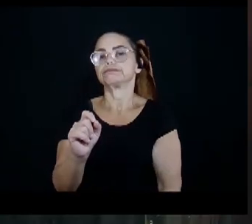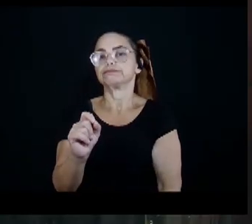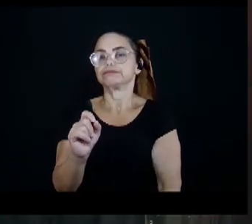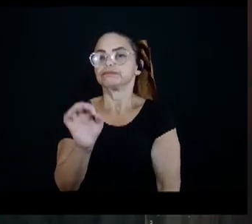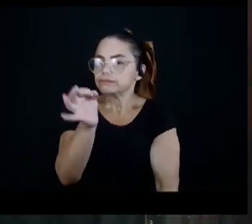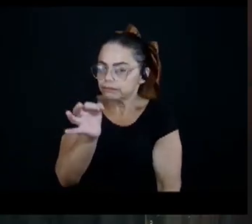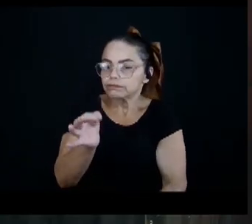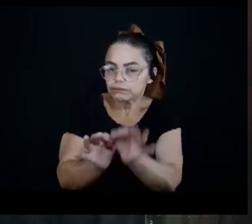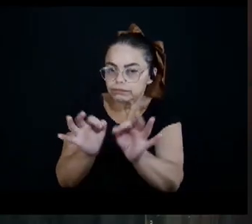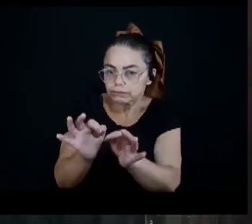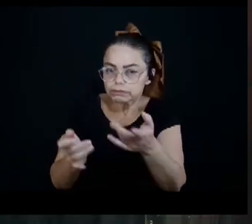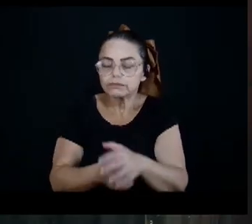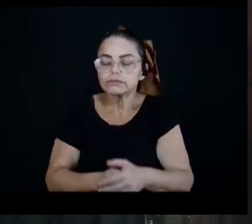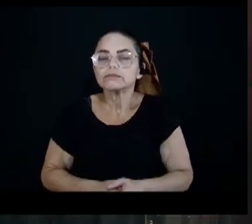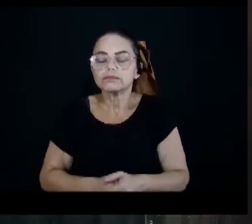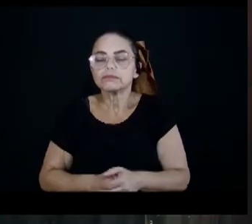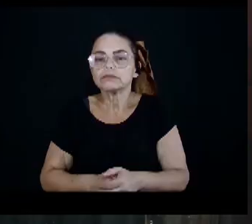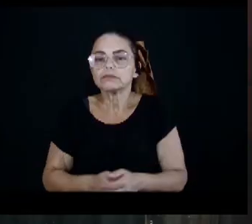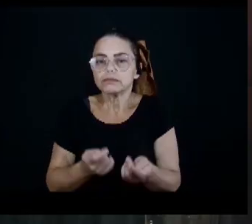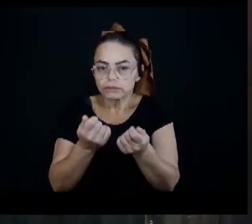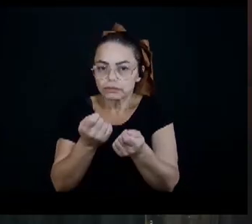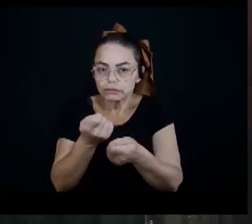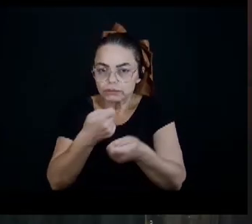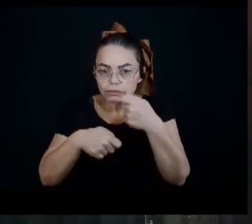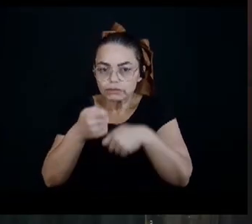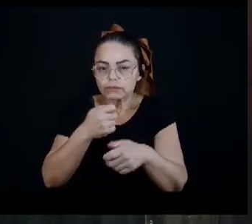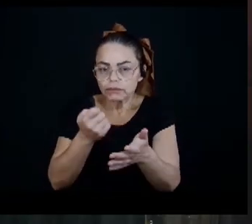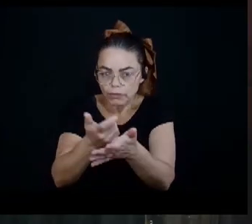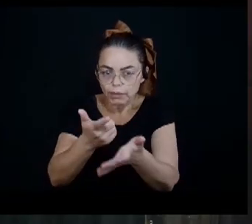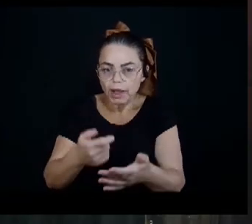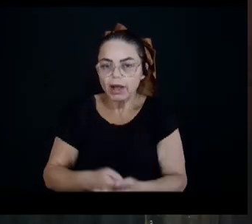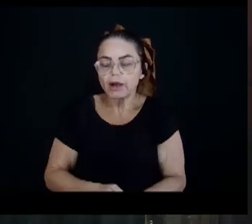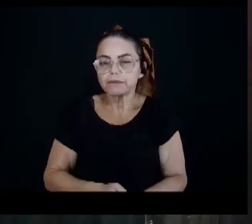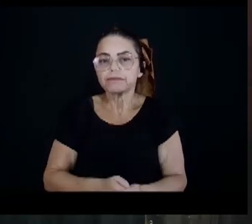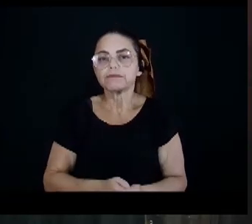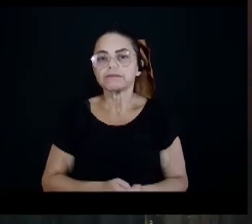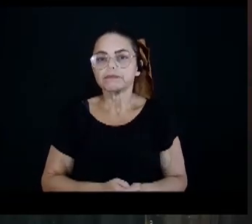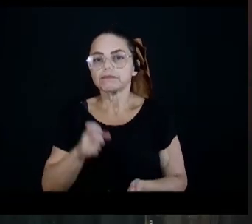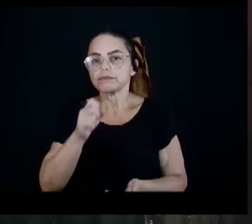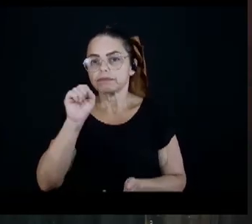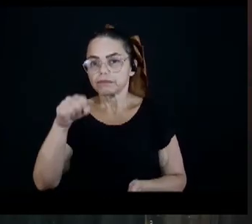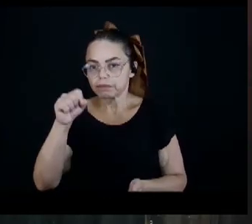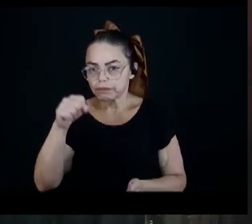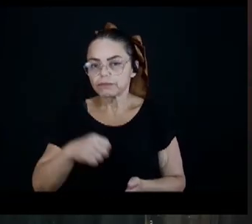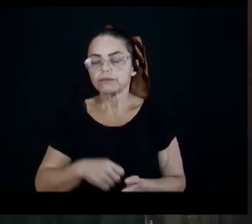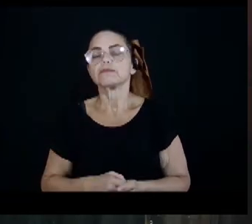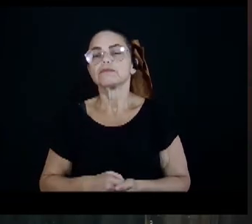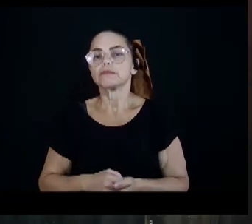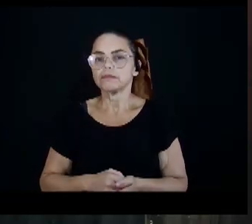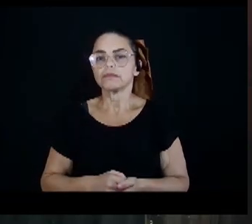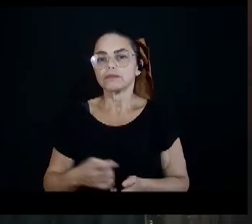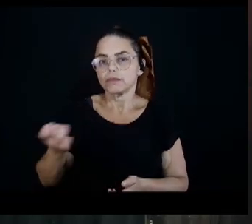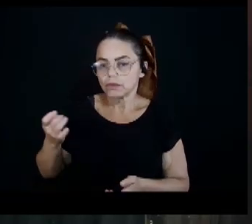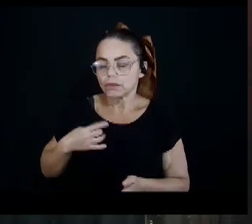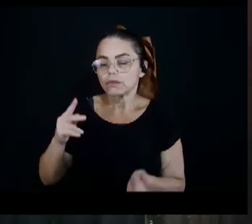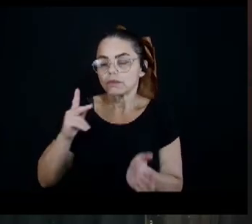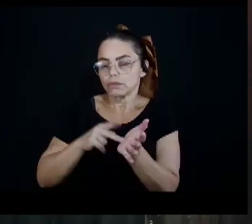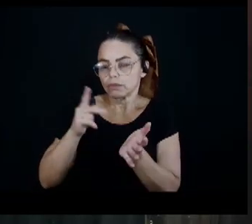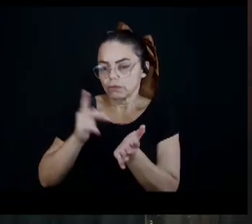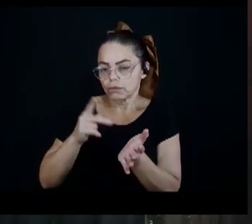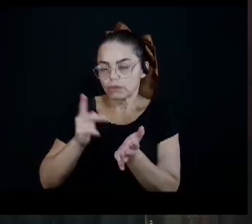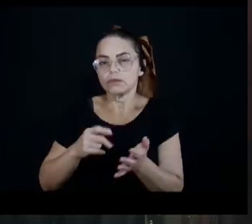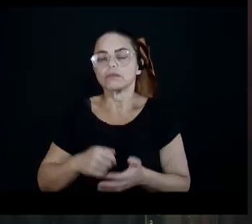E o econômico, estamos preparados para isso? Então, sim, esse medo é real e